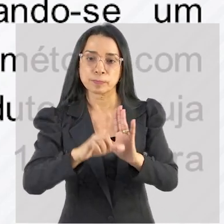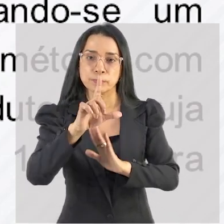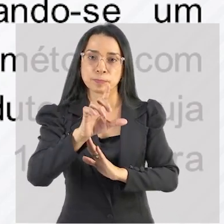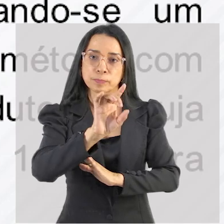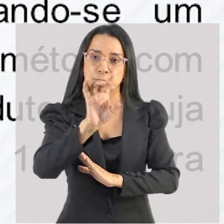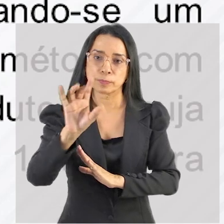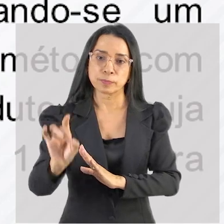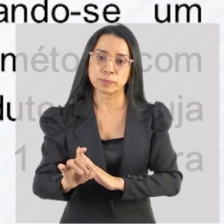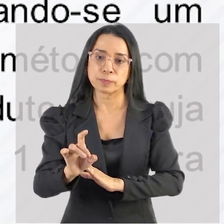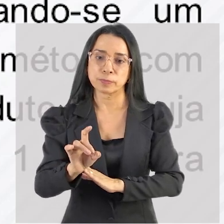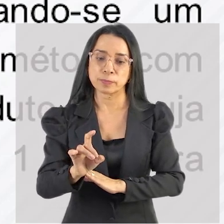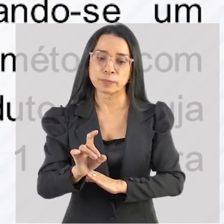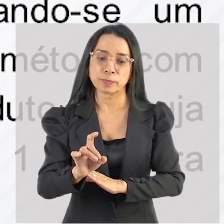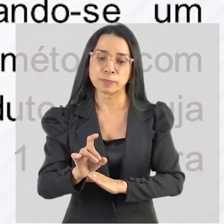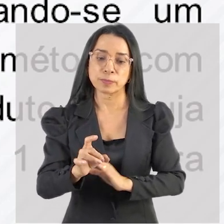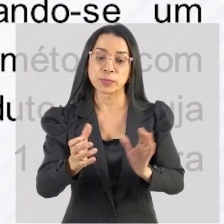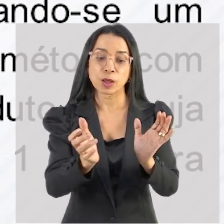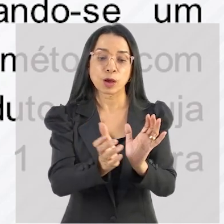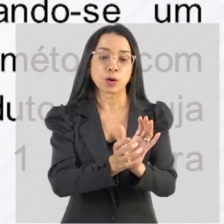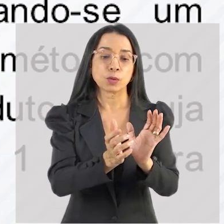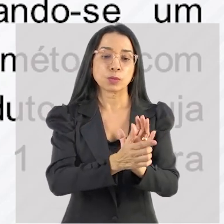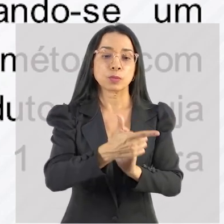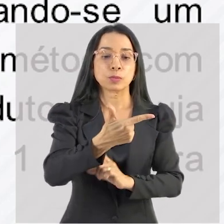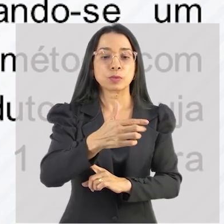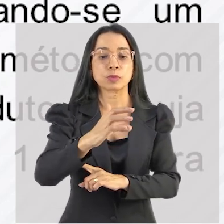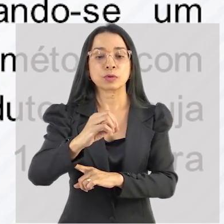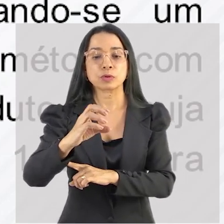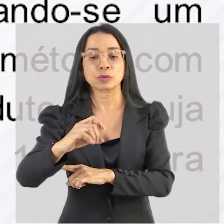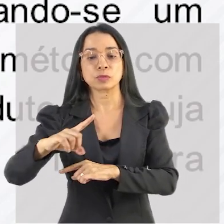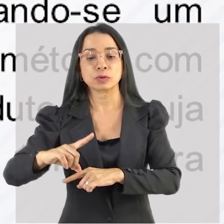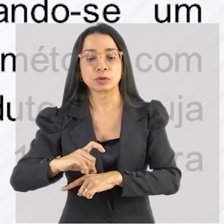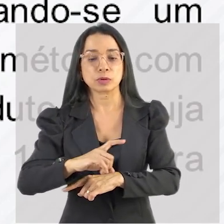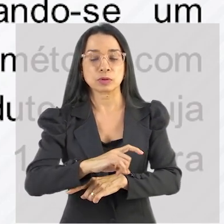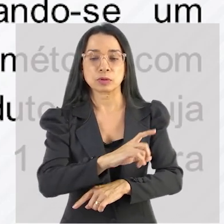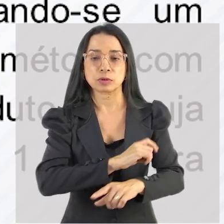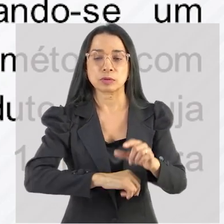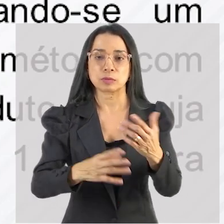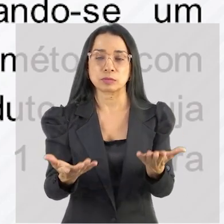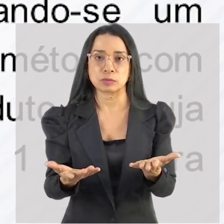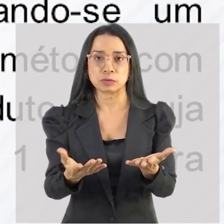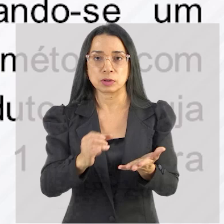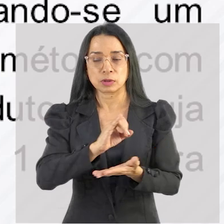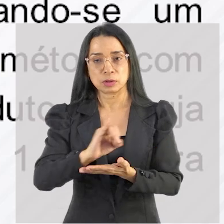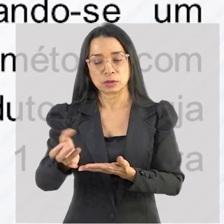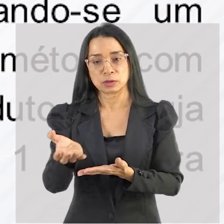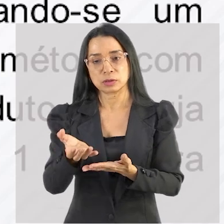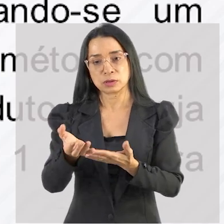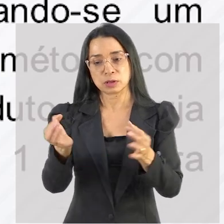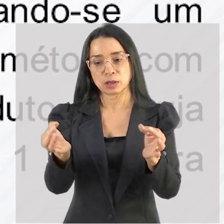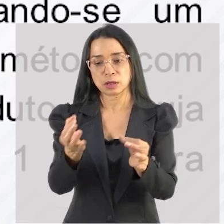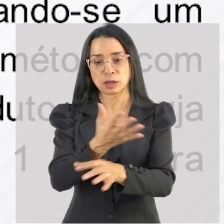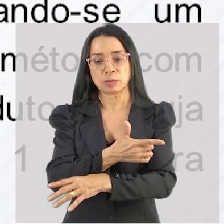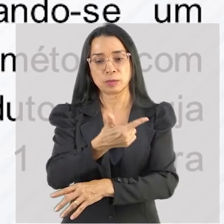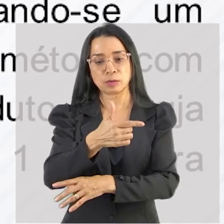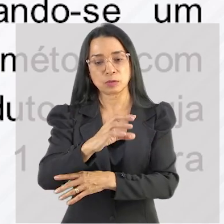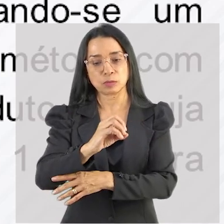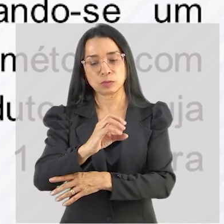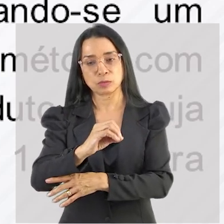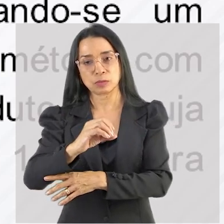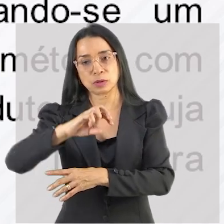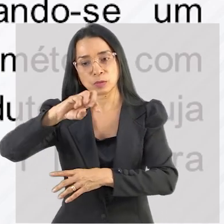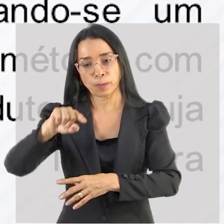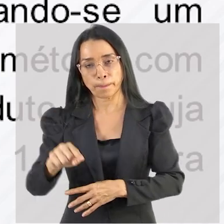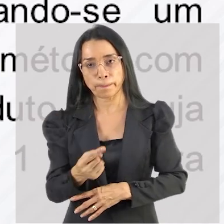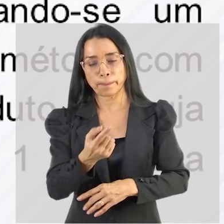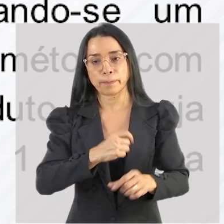para cada população de 200 mil larvas, certo? Então, se ele quer exterminar 200 mil